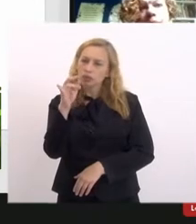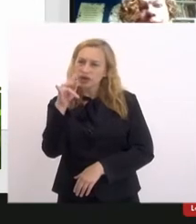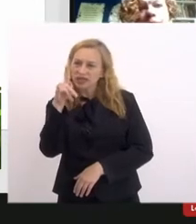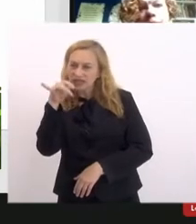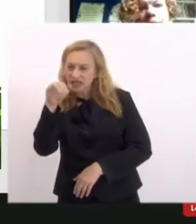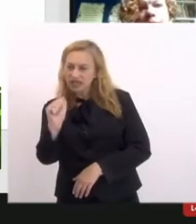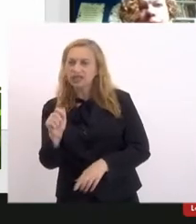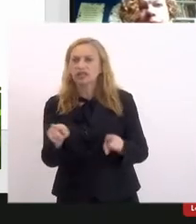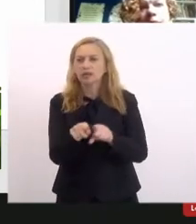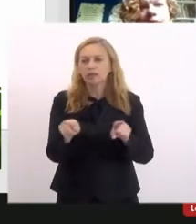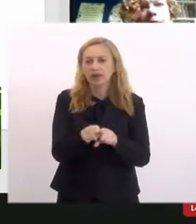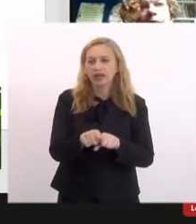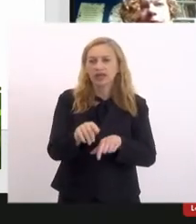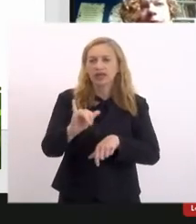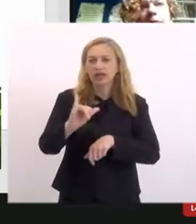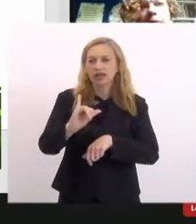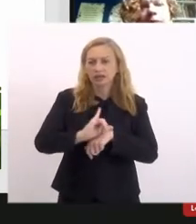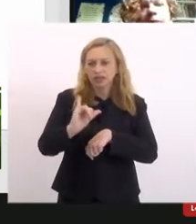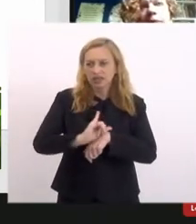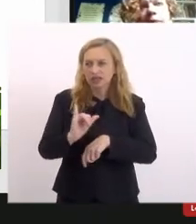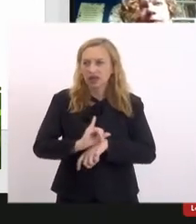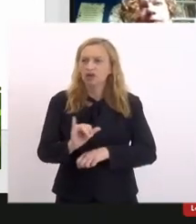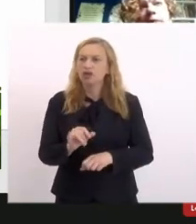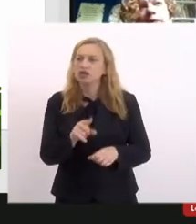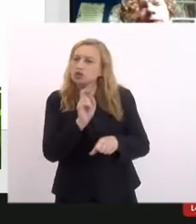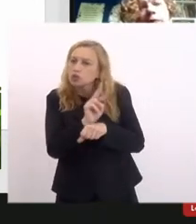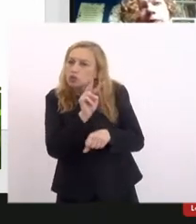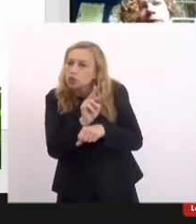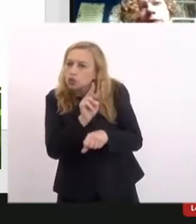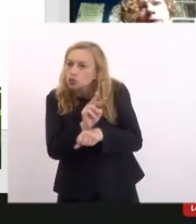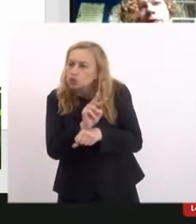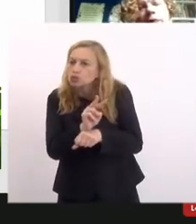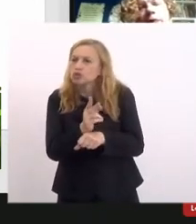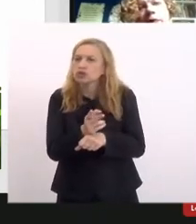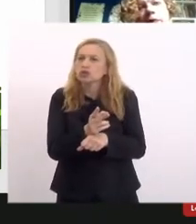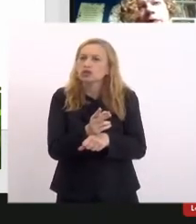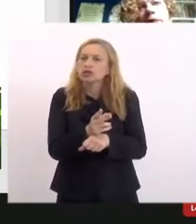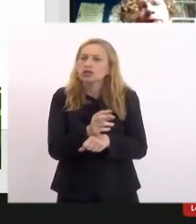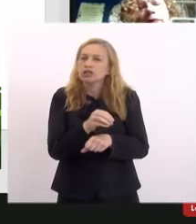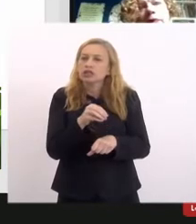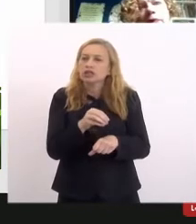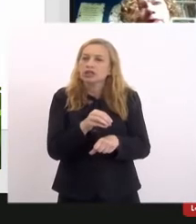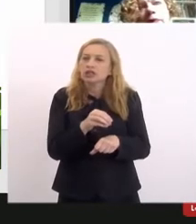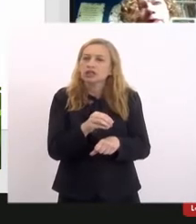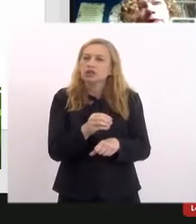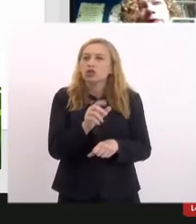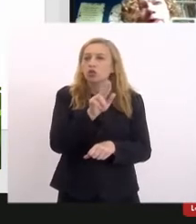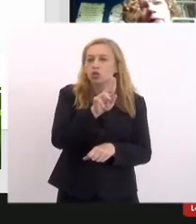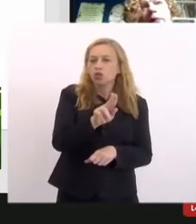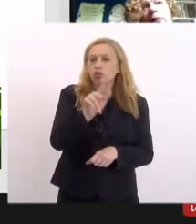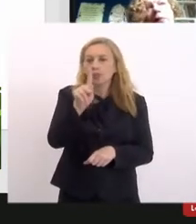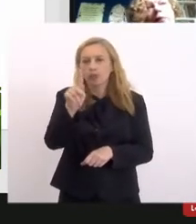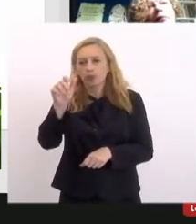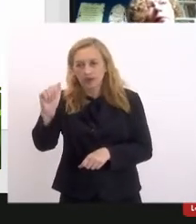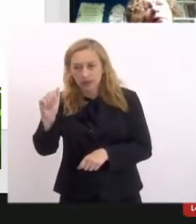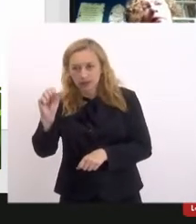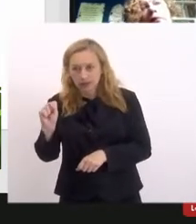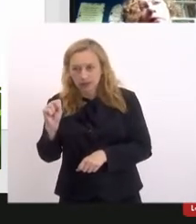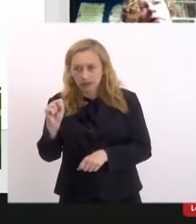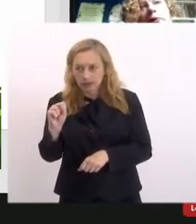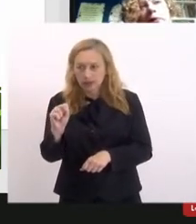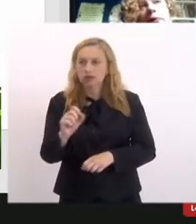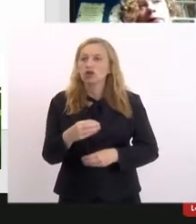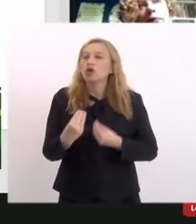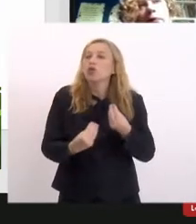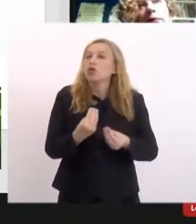número de UPAs do estado. A gente monitora com os indicadores das UPAs como está